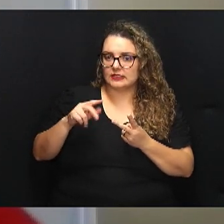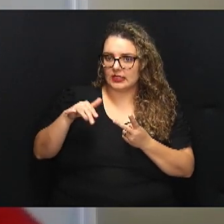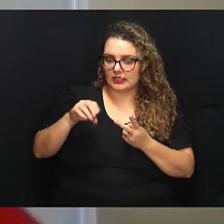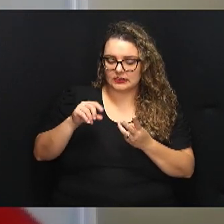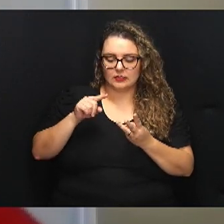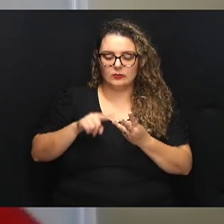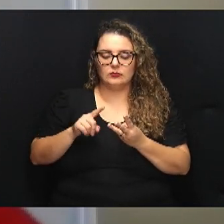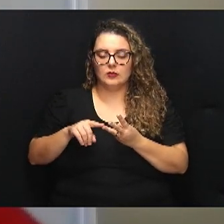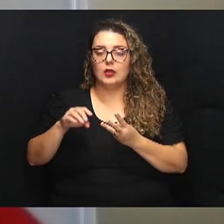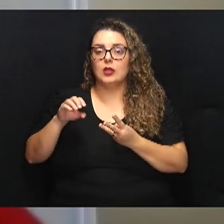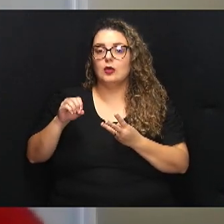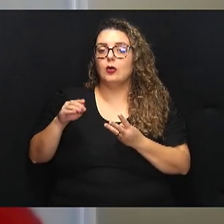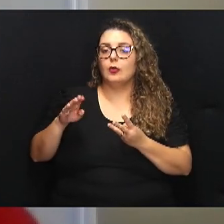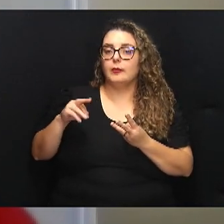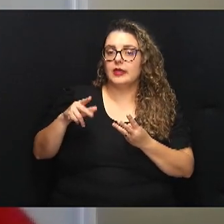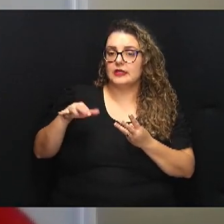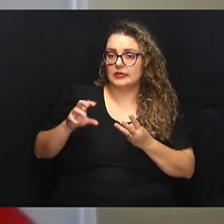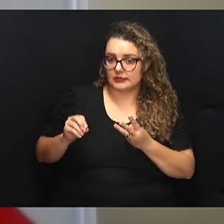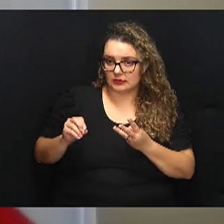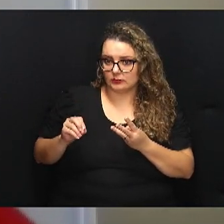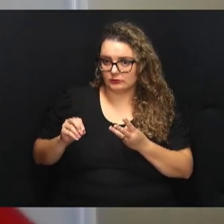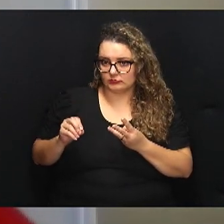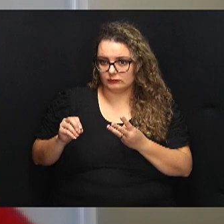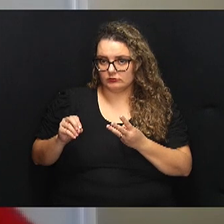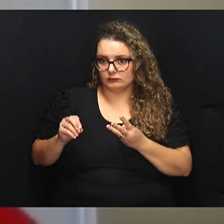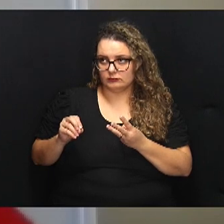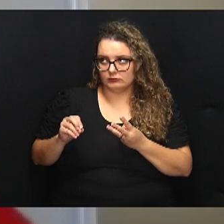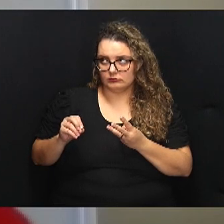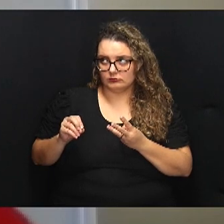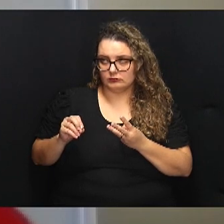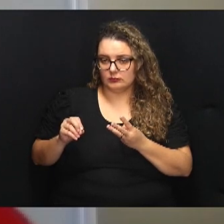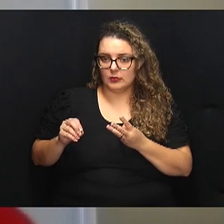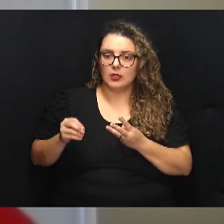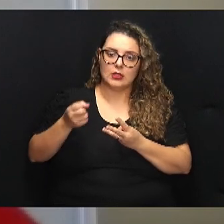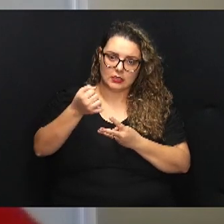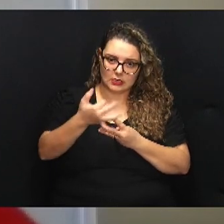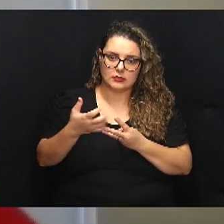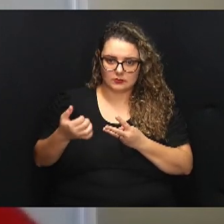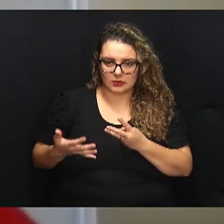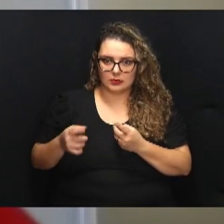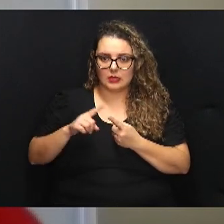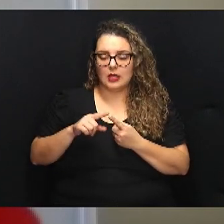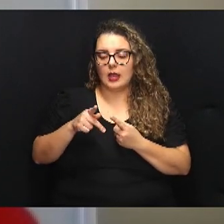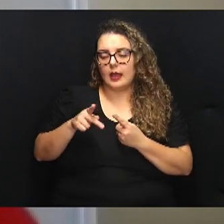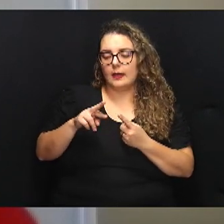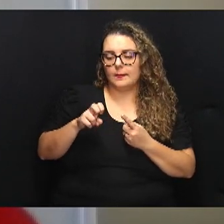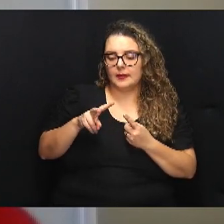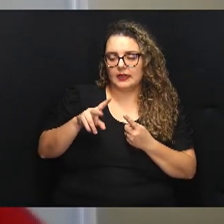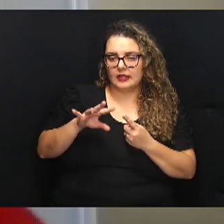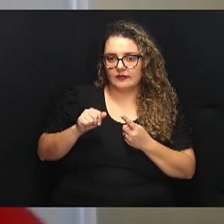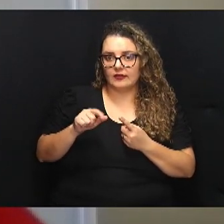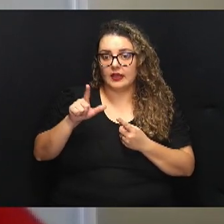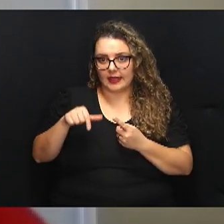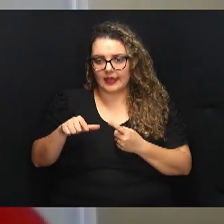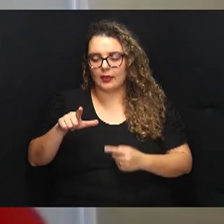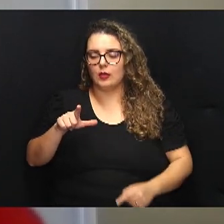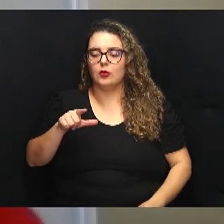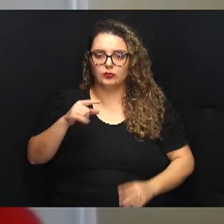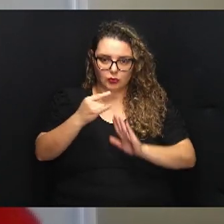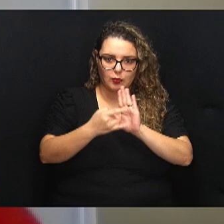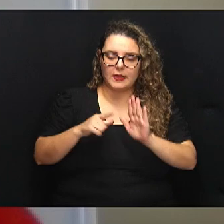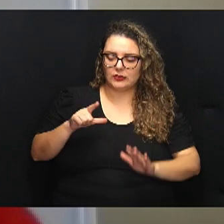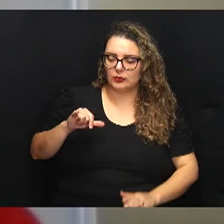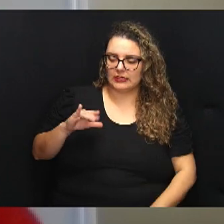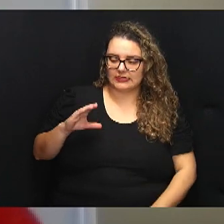licença de operação. Os nomes são autoexplicativos. A licença prévia é uma licença que